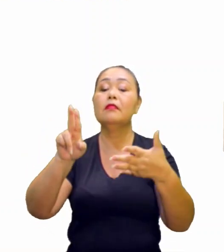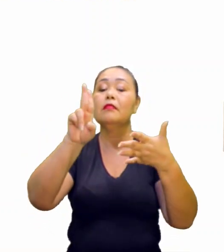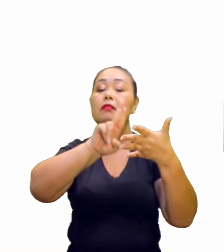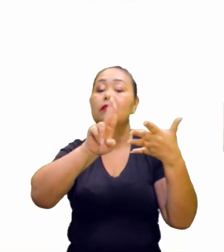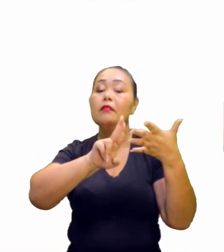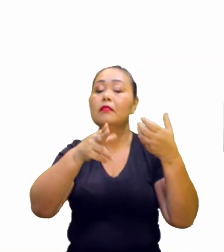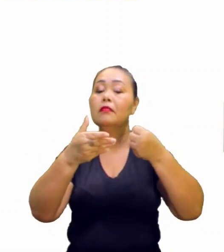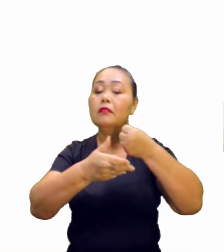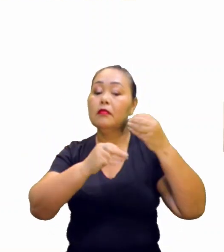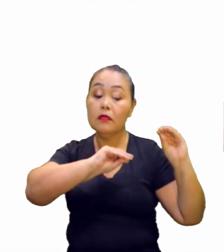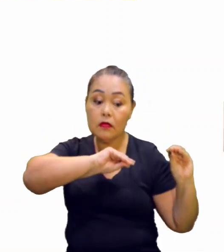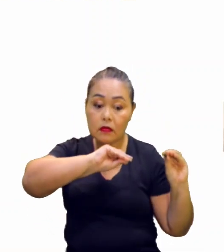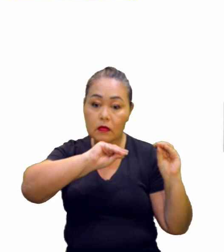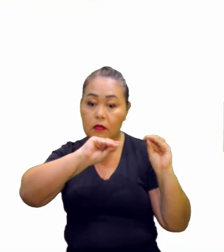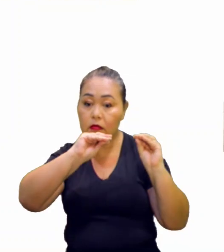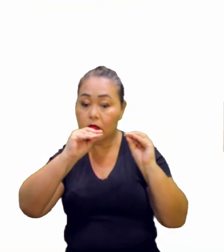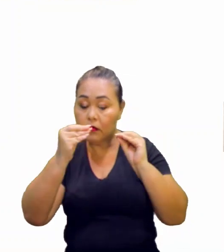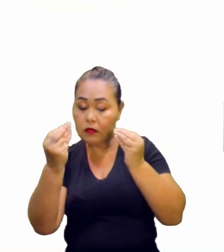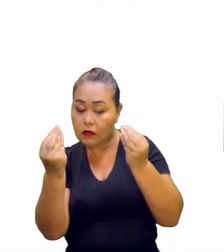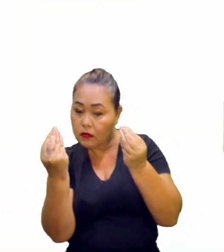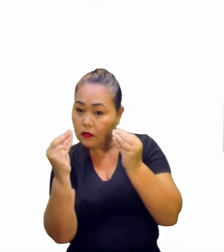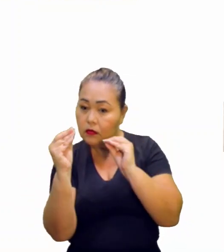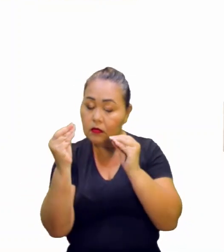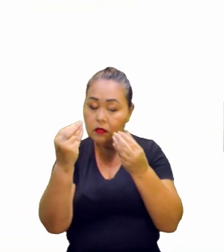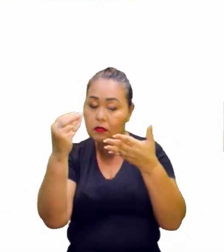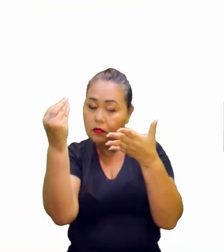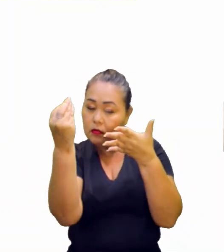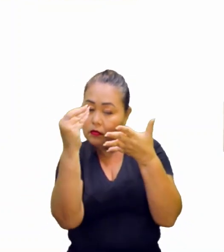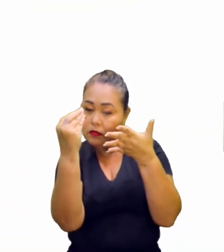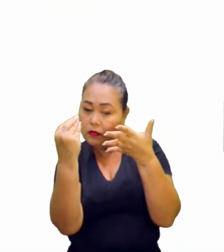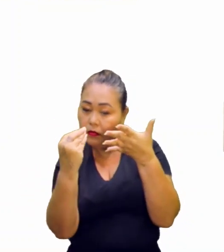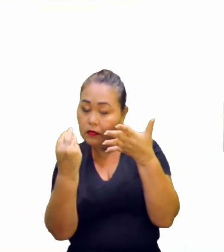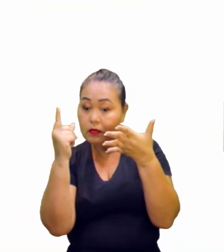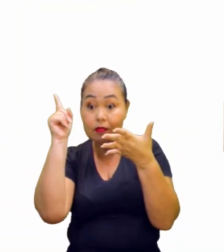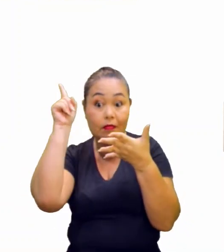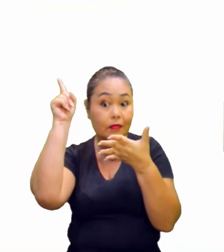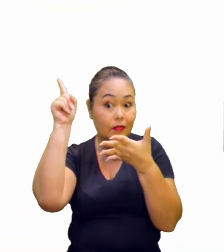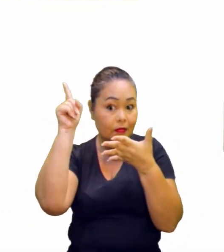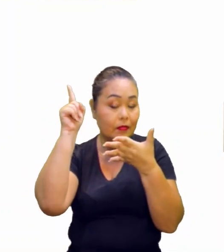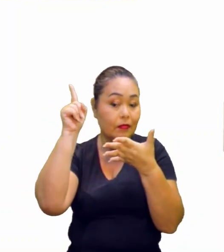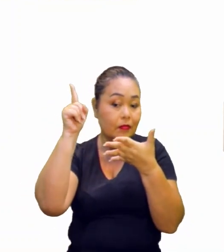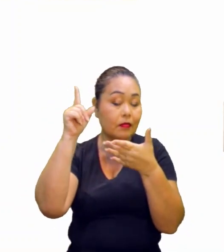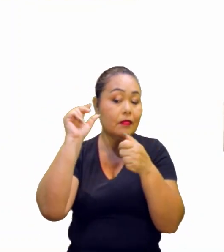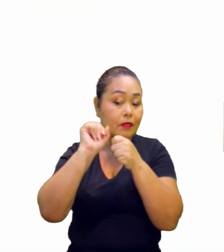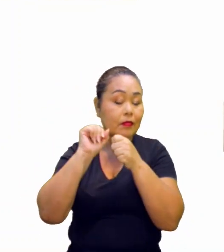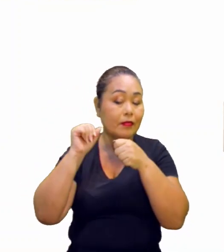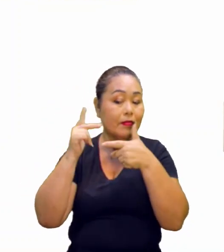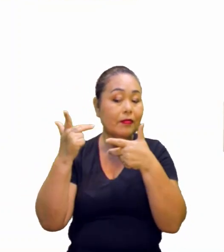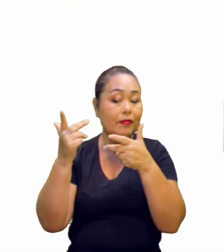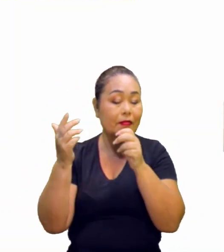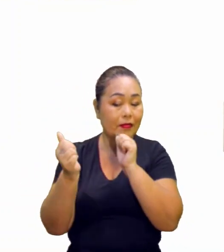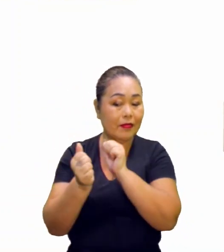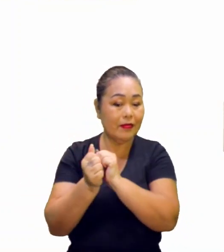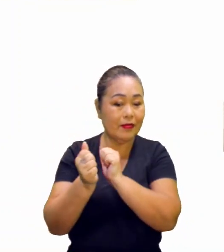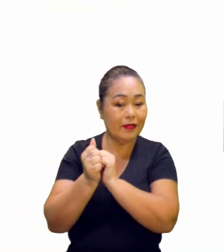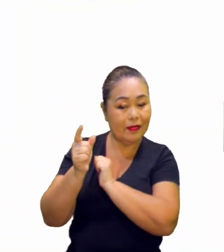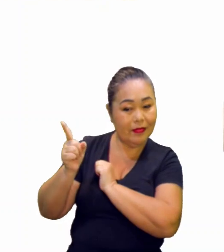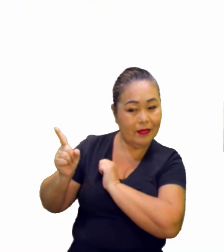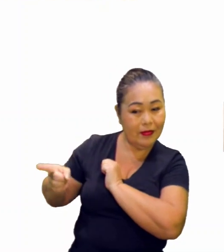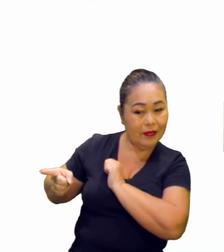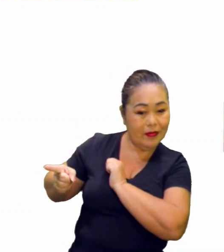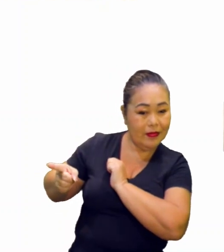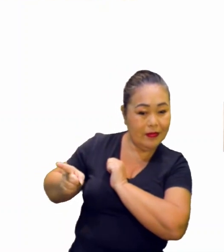Classificação com base nos arranjos dos componentes. Aqui a gente tem o nosso companheirinho, né? E ele está aqui dentro